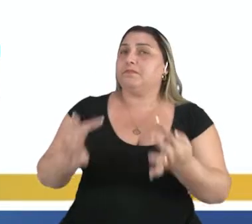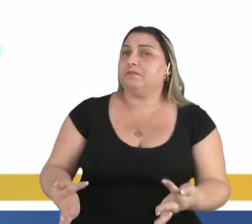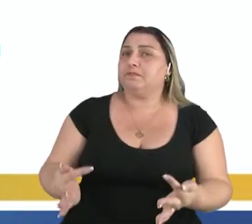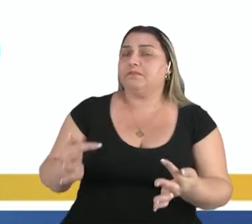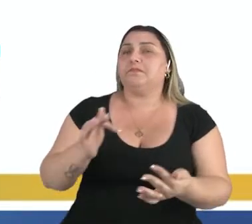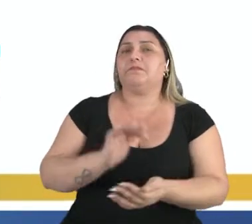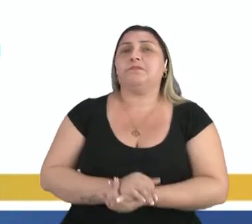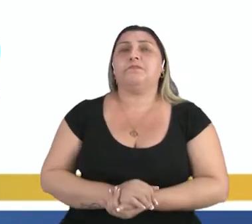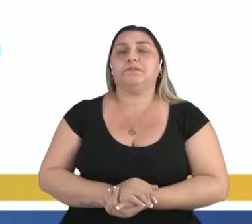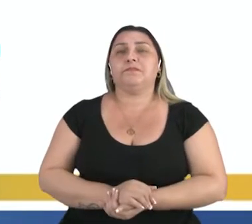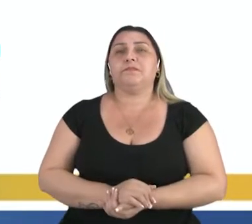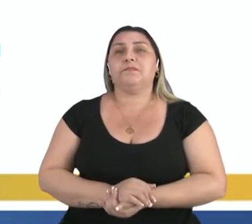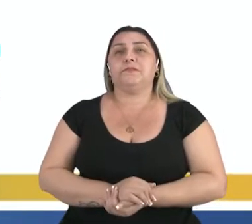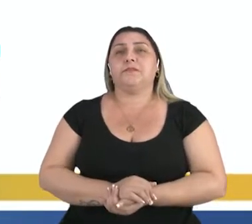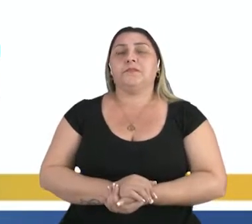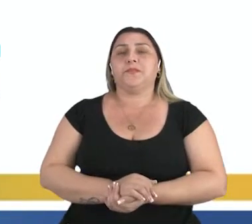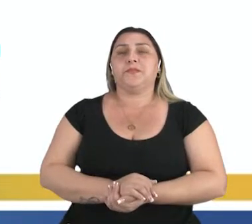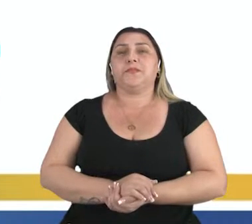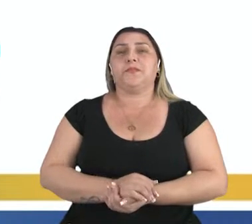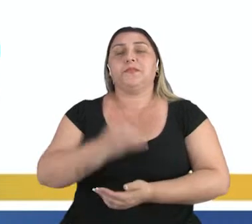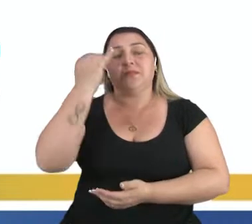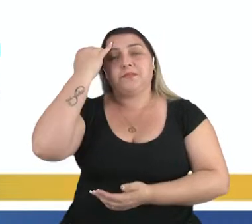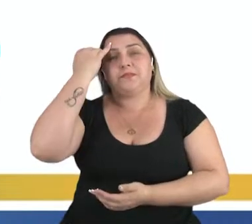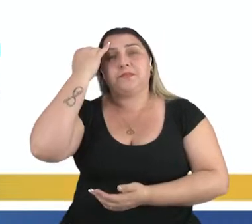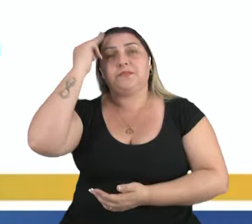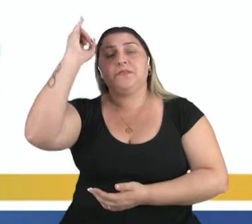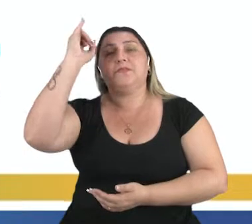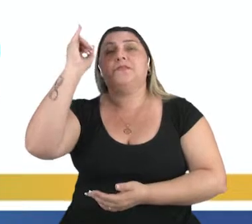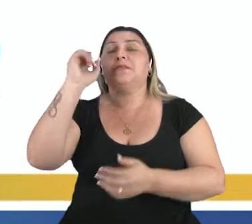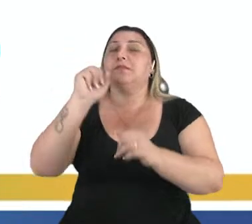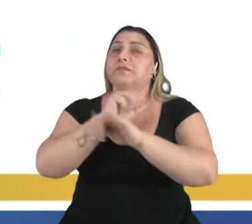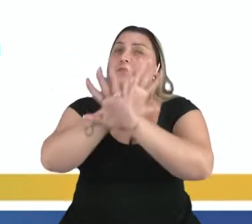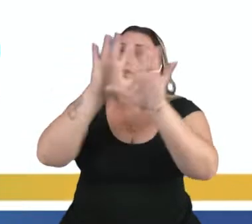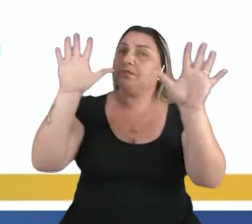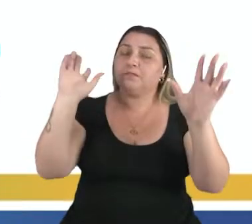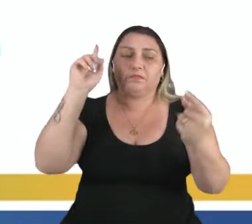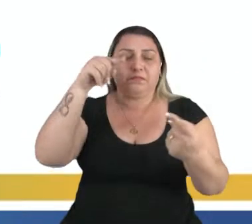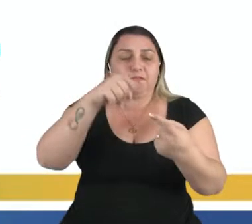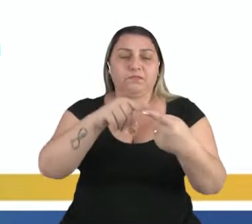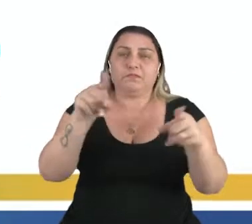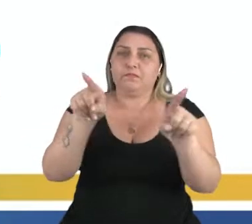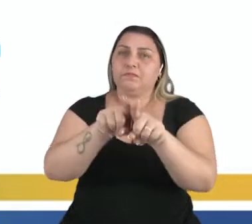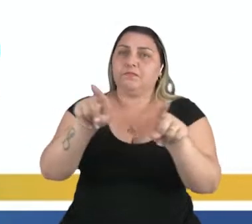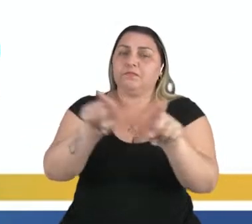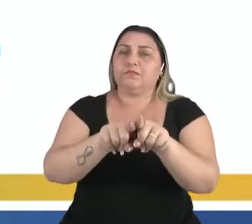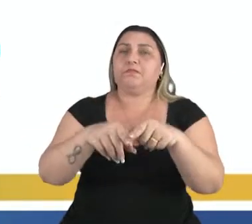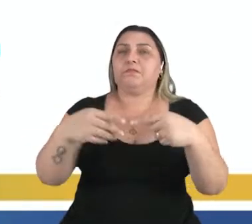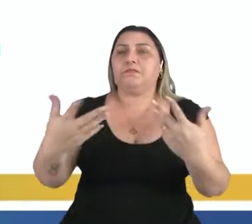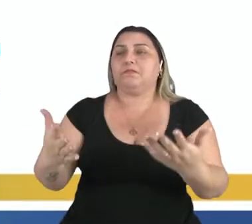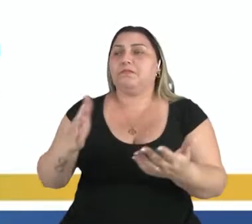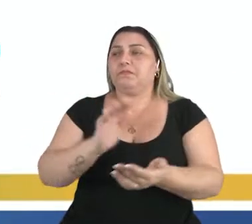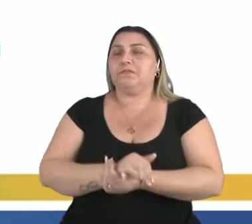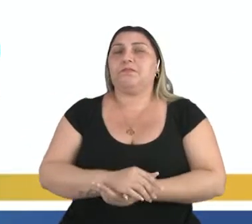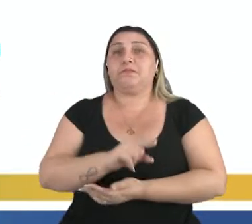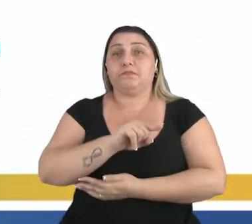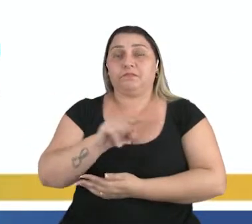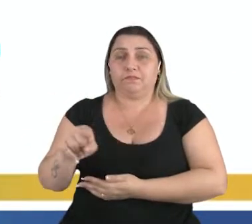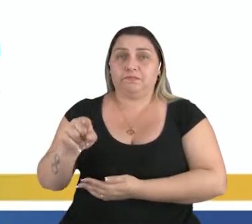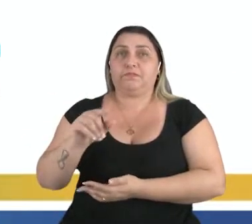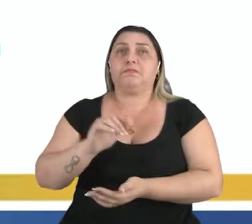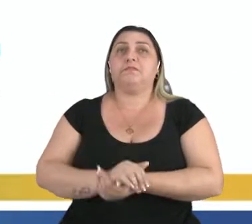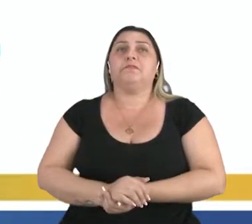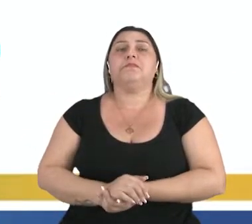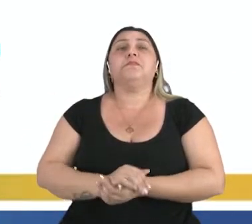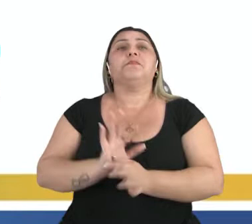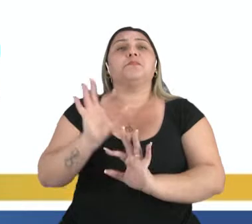simples, de uma forma que as ideias fiquem claras e objetivas. Nesse caso aqui, para vocês que